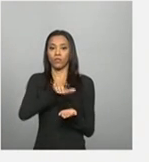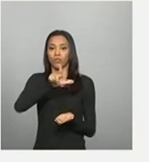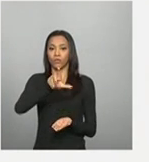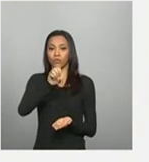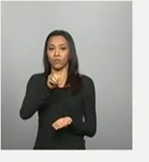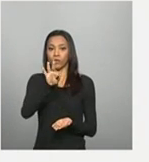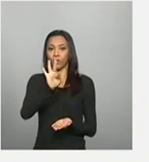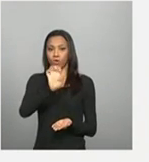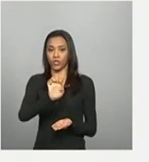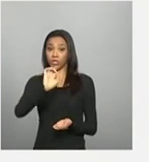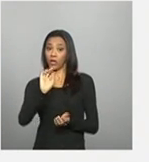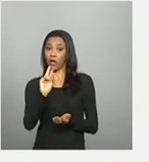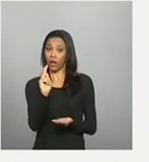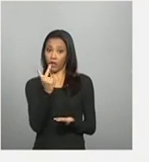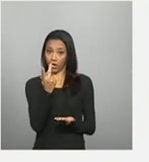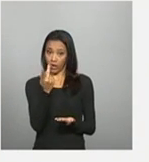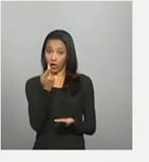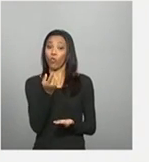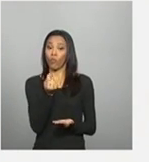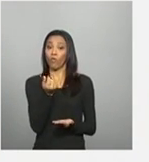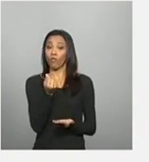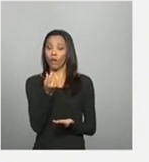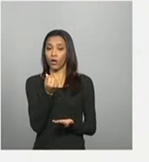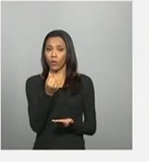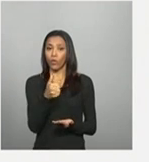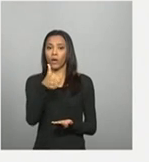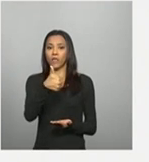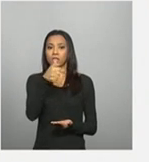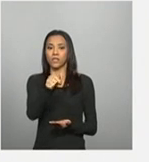com valor de receita anual permitida igual a